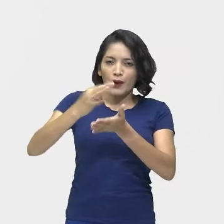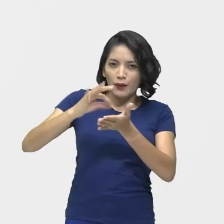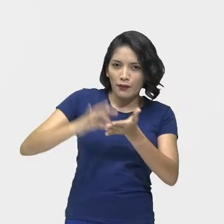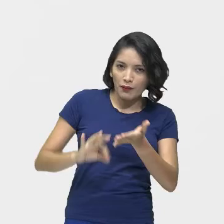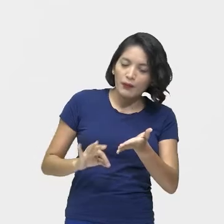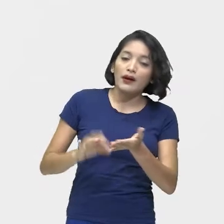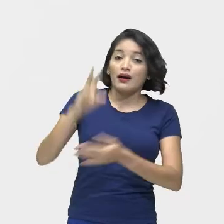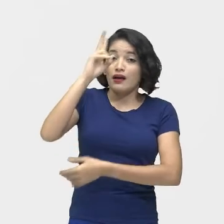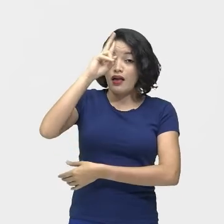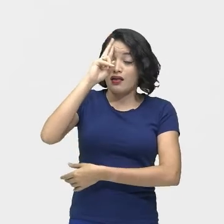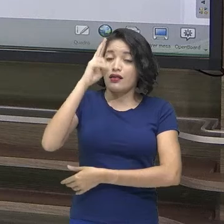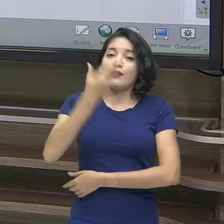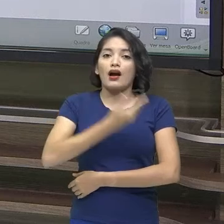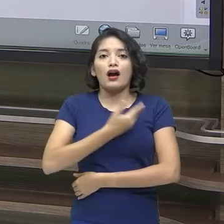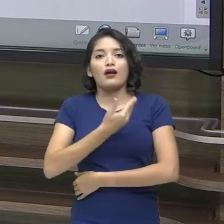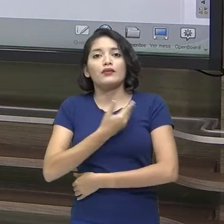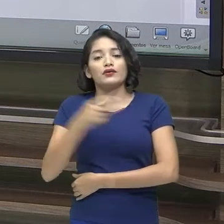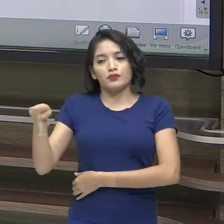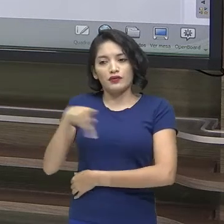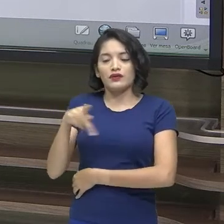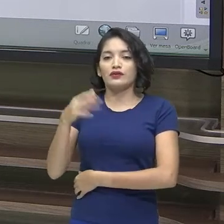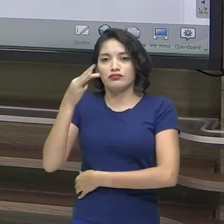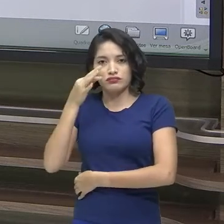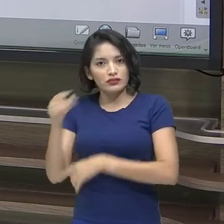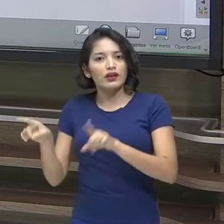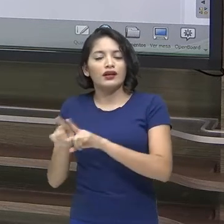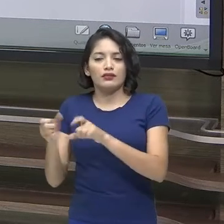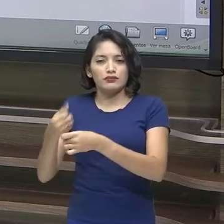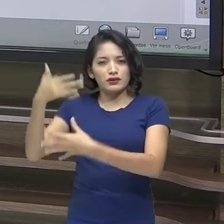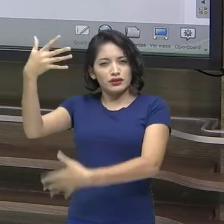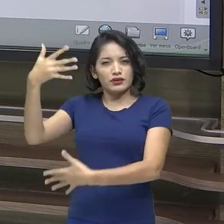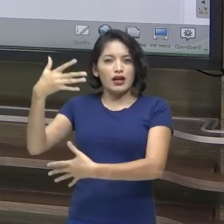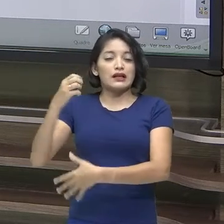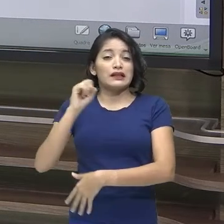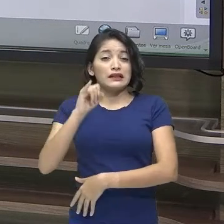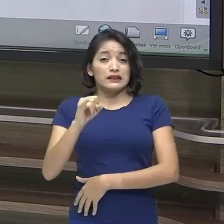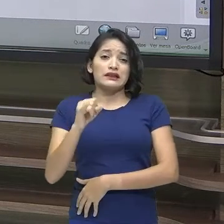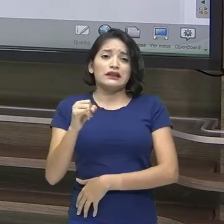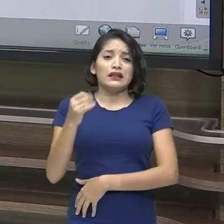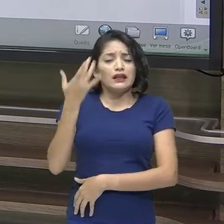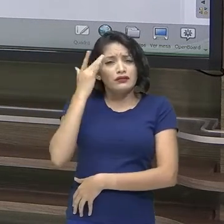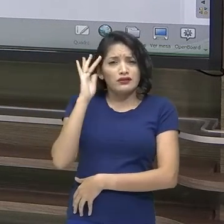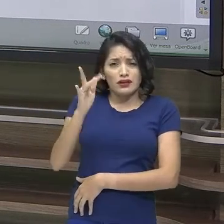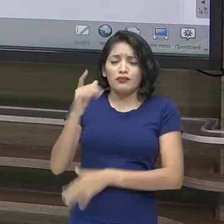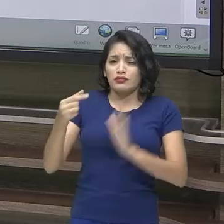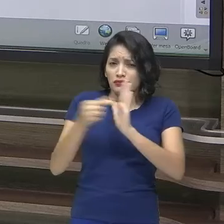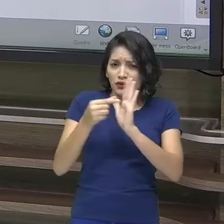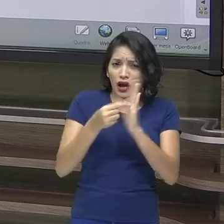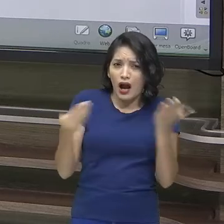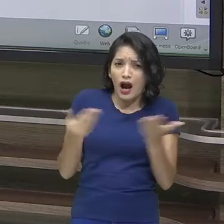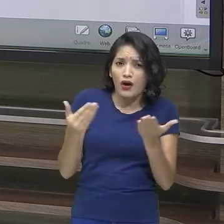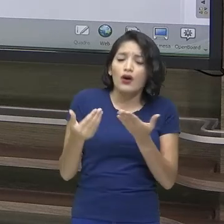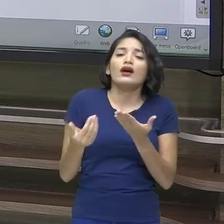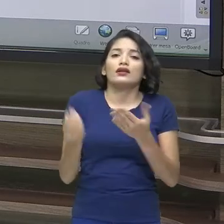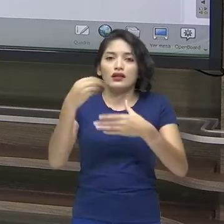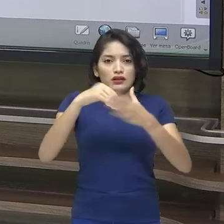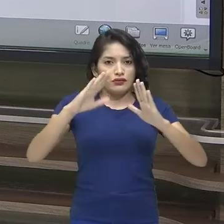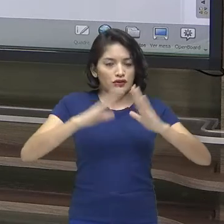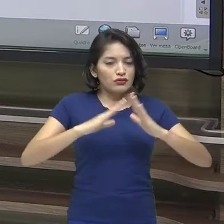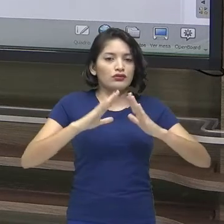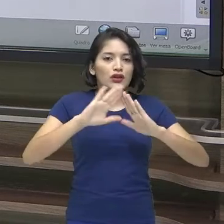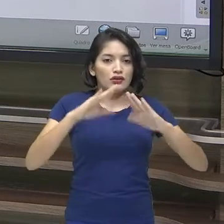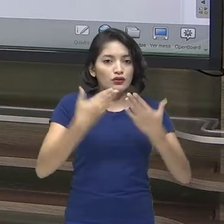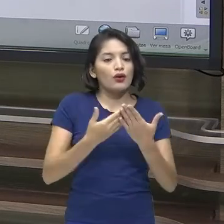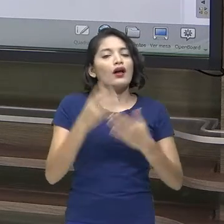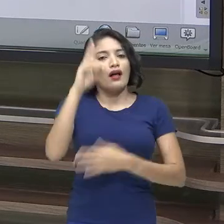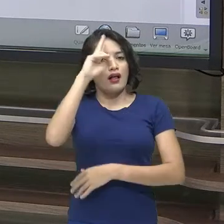lembrando que os nossos colegas professores presenciais estão aí. Caso você saiba que o seu colega não está no aplicativo nesse momento, está na escola, lembre-se que ele